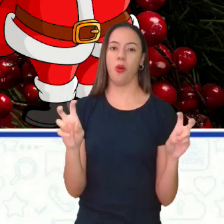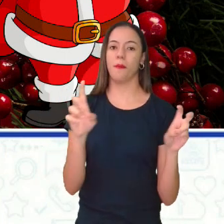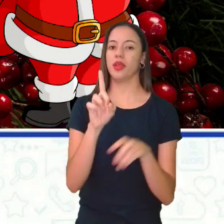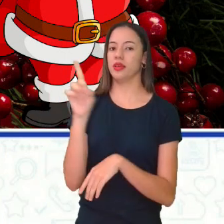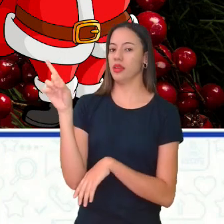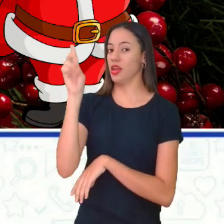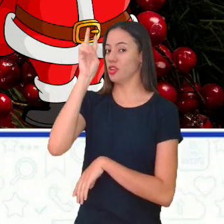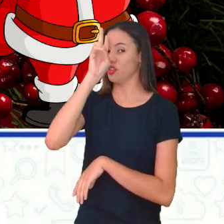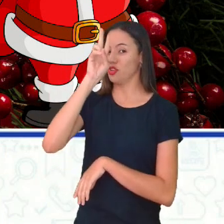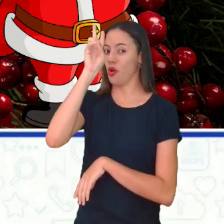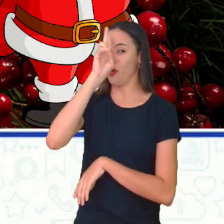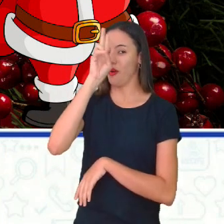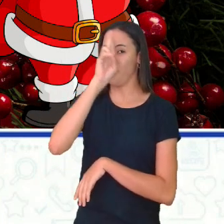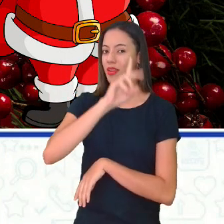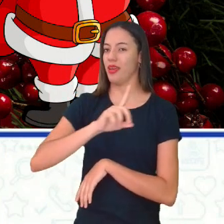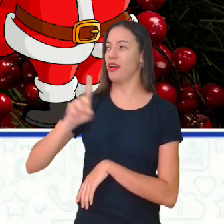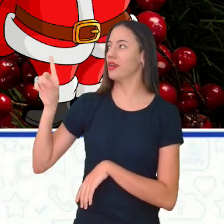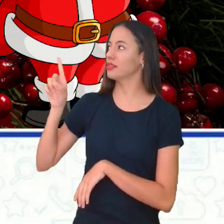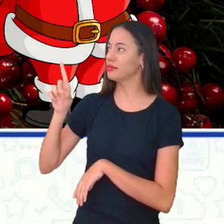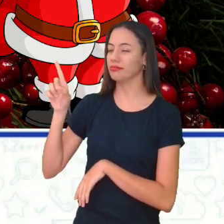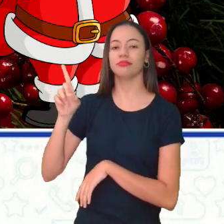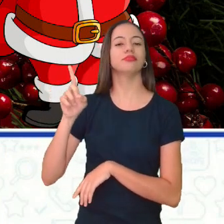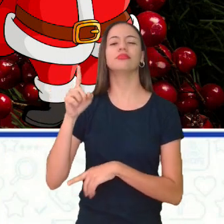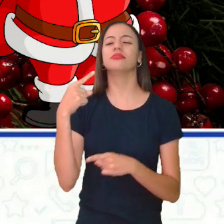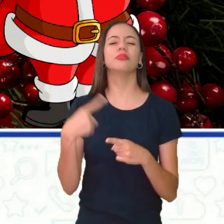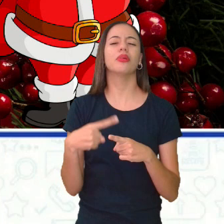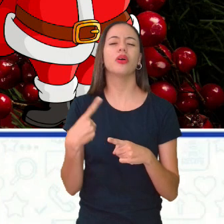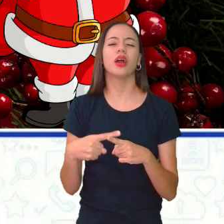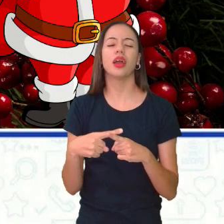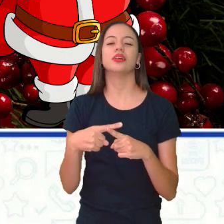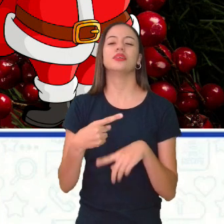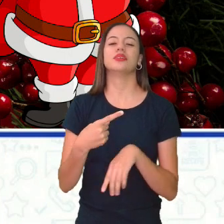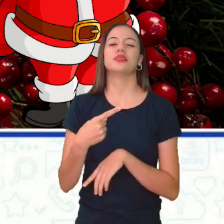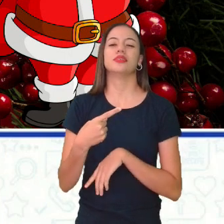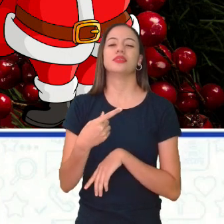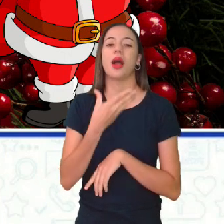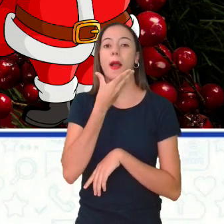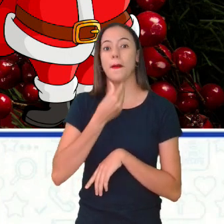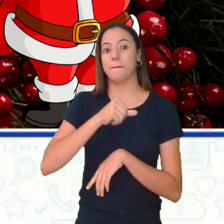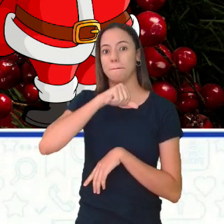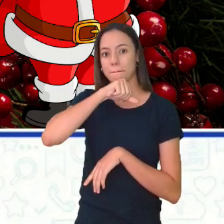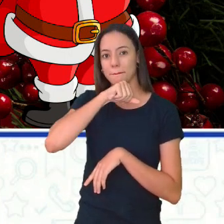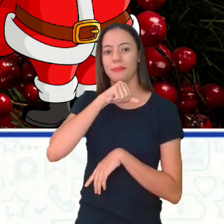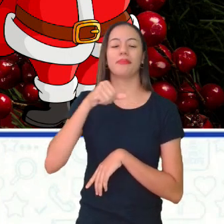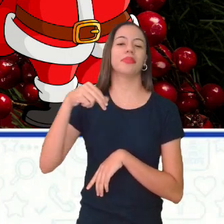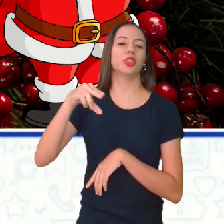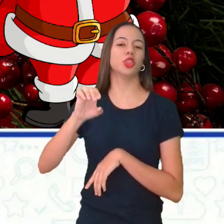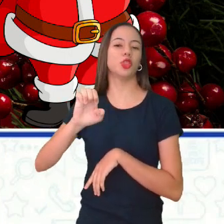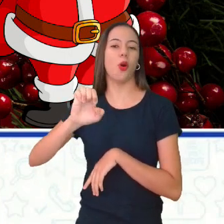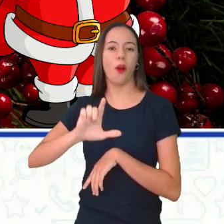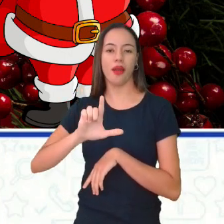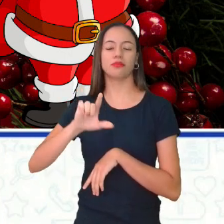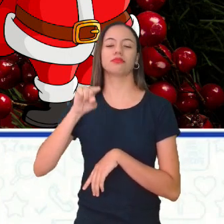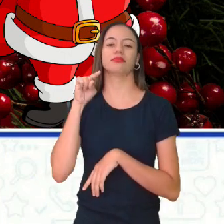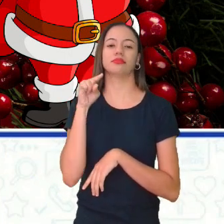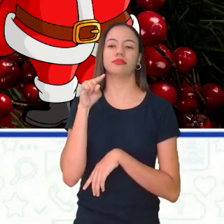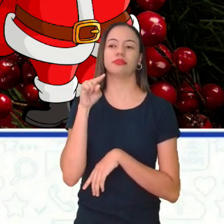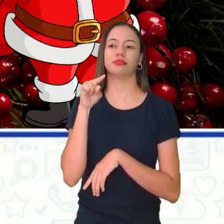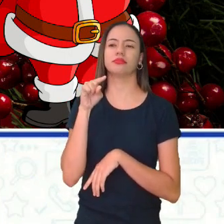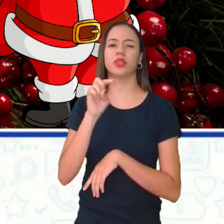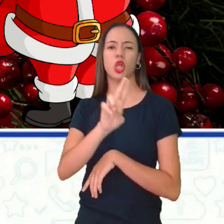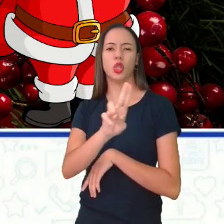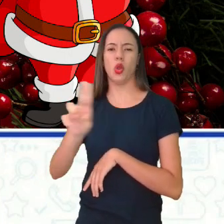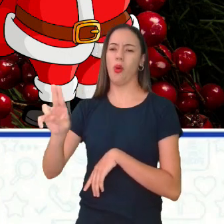sobre a história dele. Porque o Papai Noel, para quem não sabe, ele vai receber esse